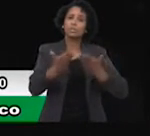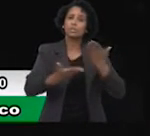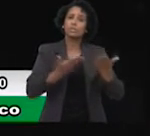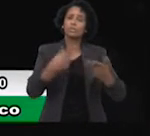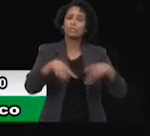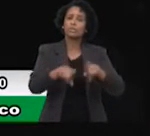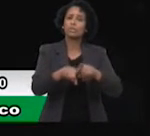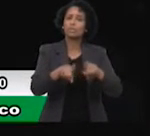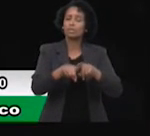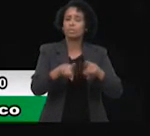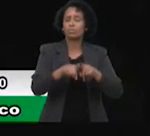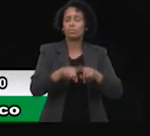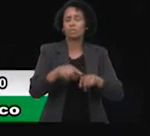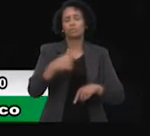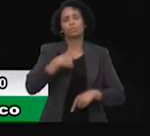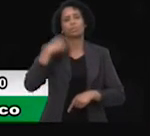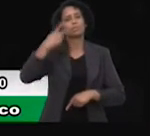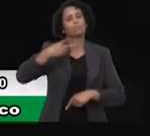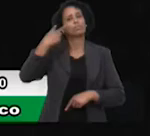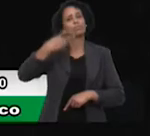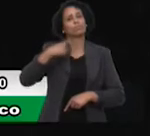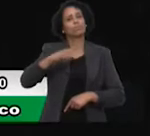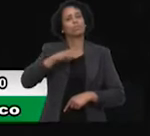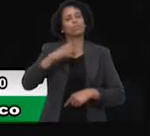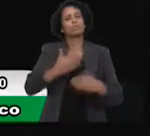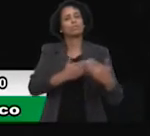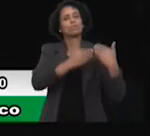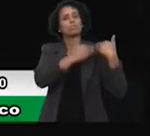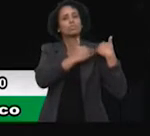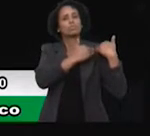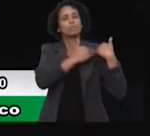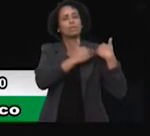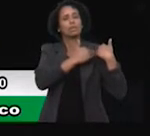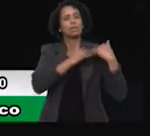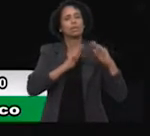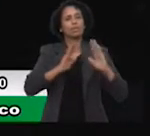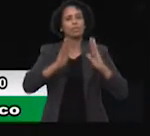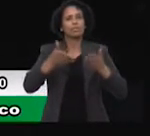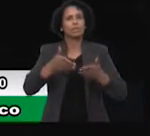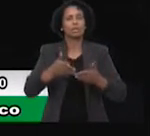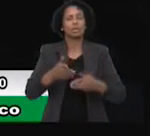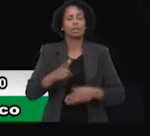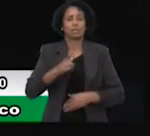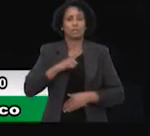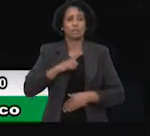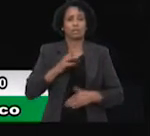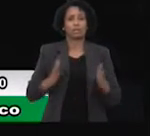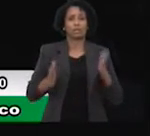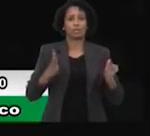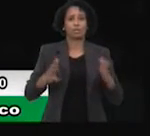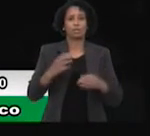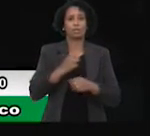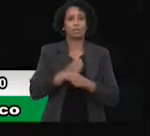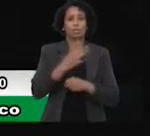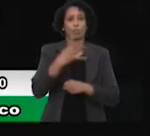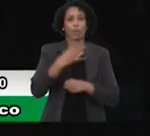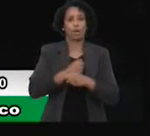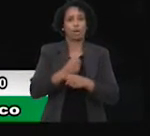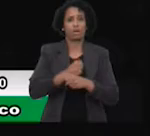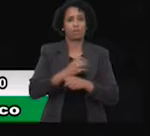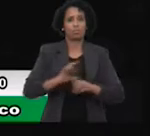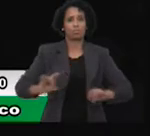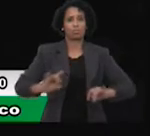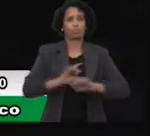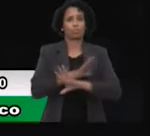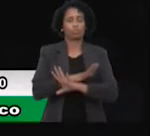vereador por entender uma missão. Eu termino essa legislação feliz, E